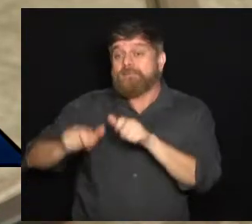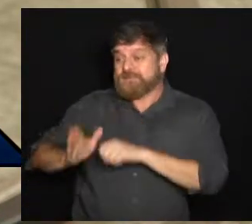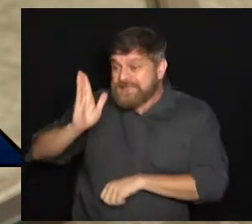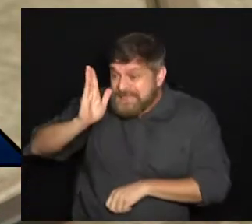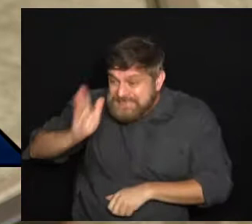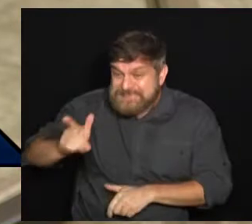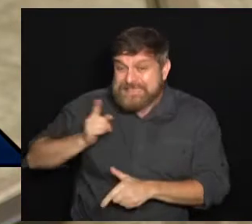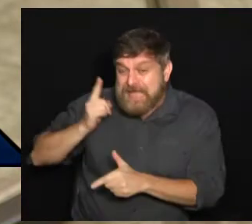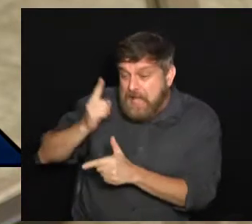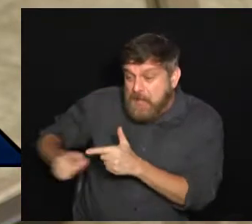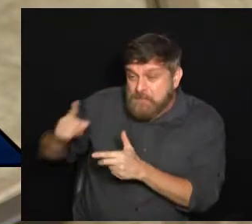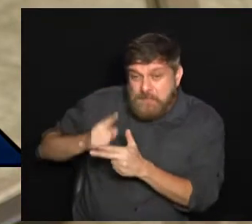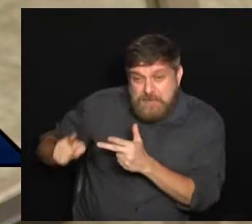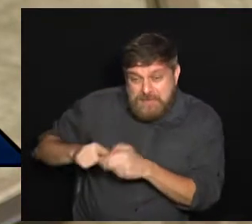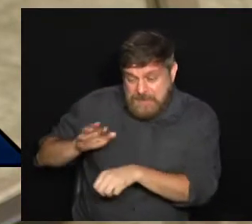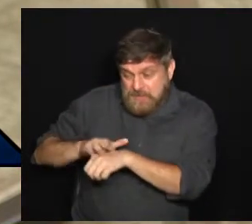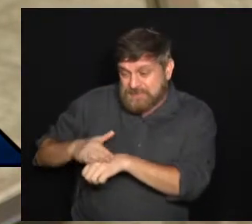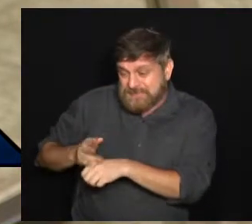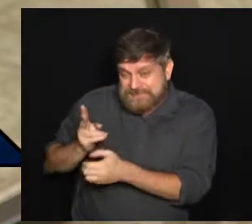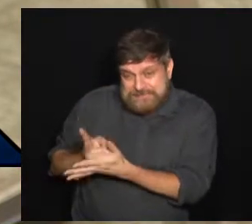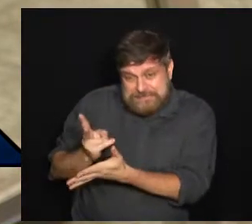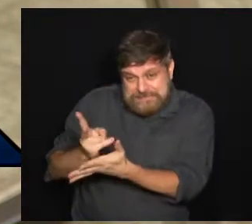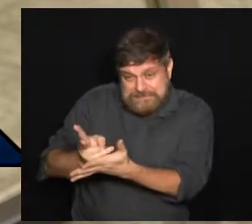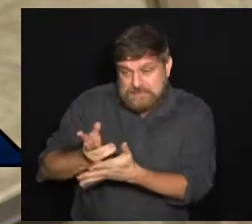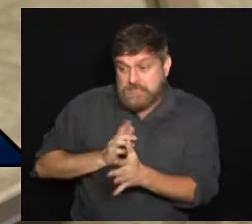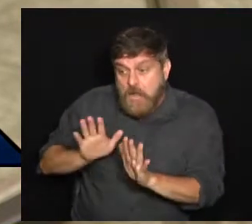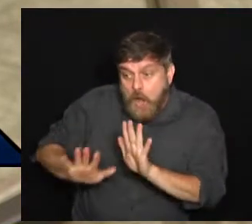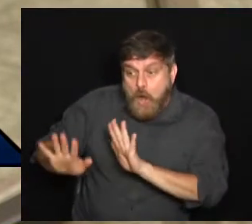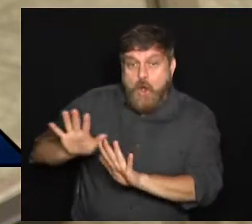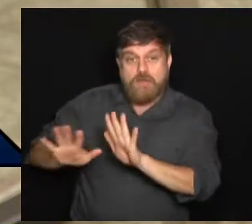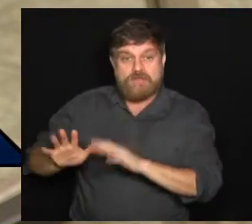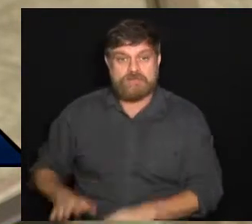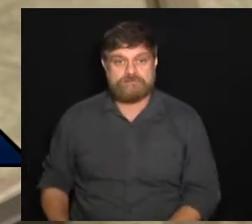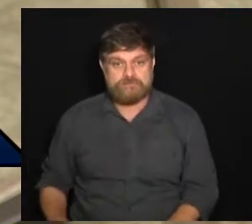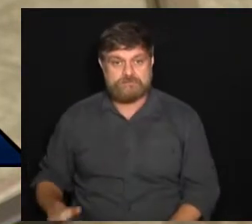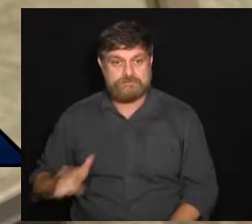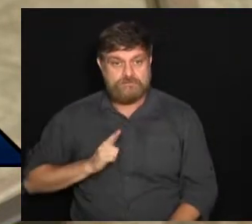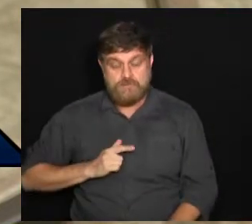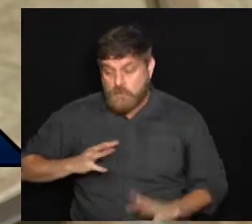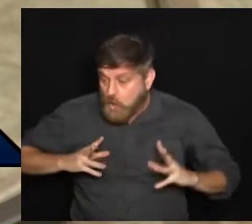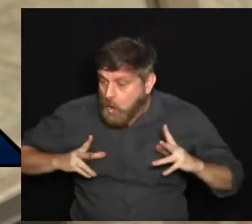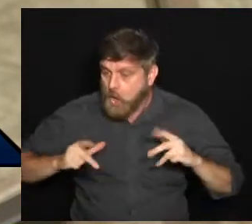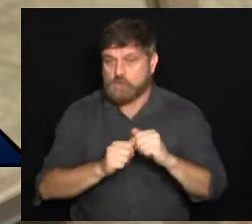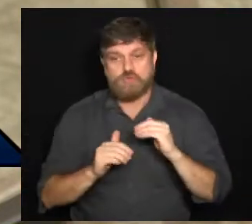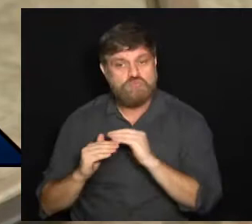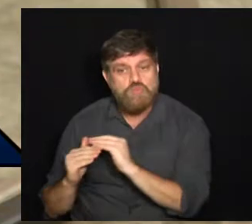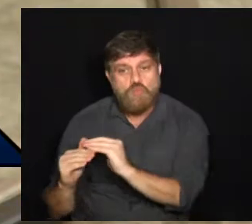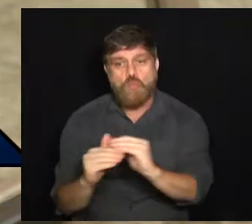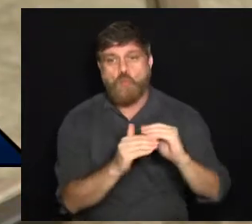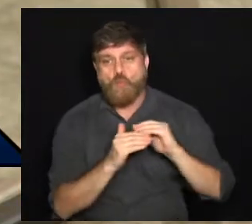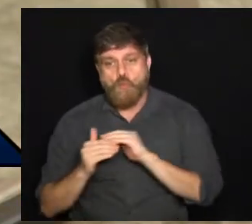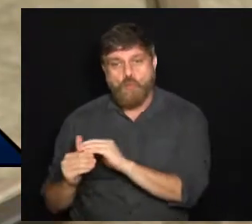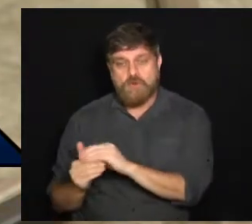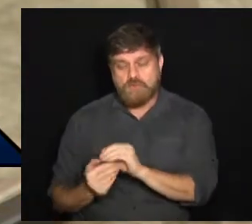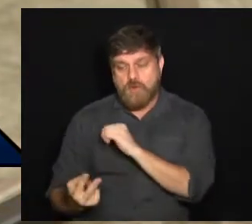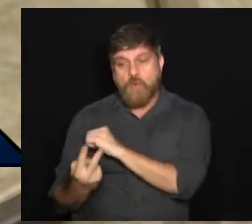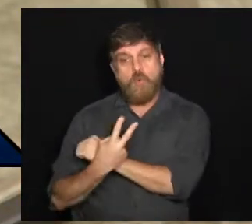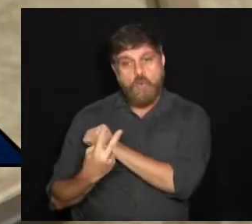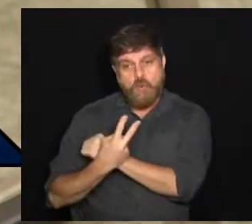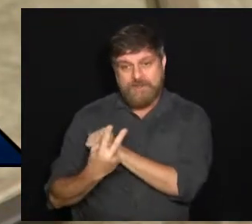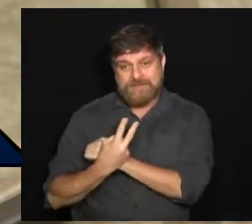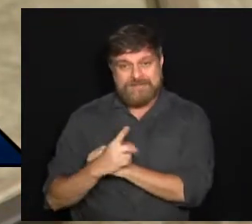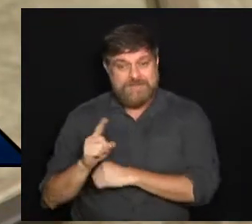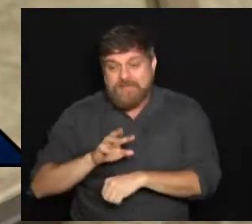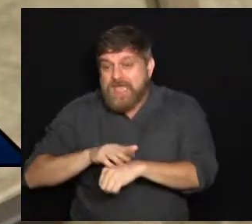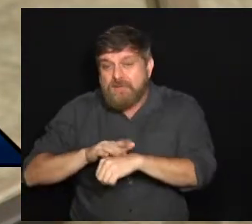ter medidas excepcionalmente cuidadosas em relação ao vírus? Não mais do que quem não tem. É isso que a gente tem que entender. Essa não é uma